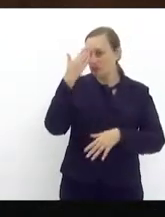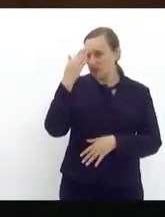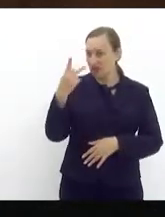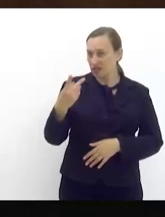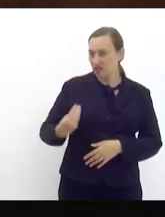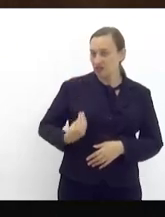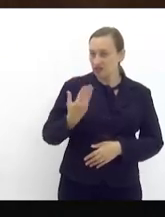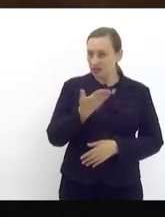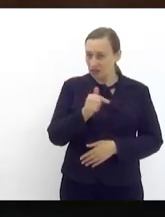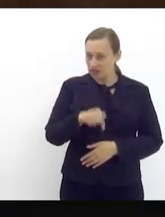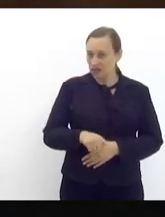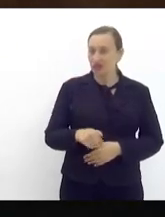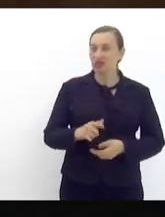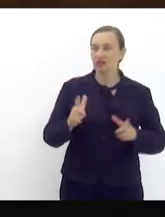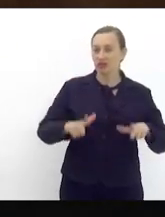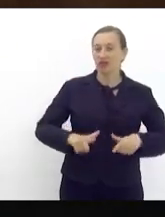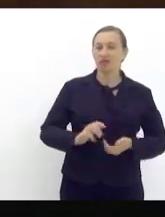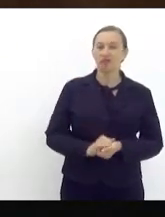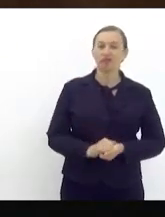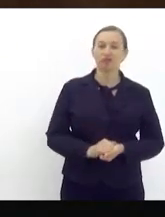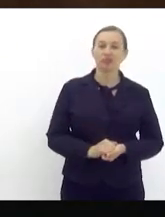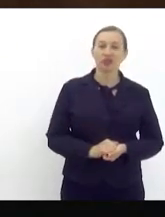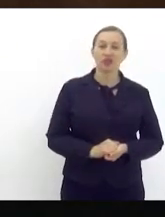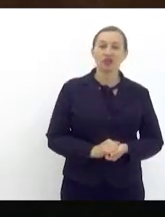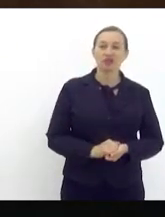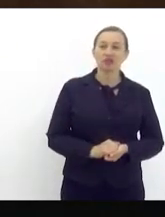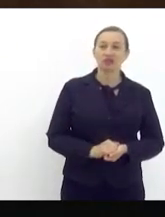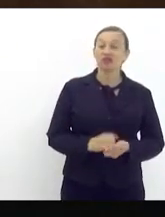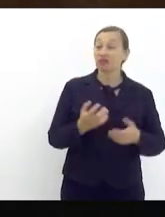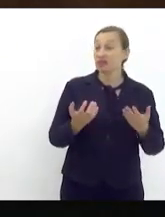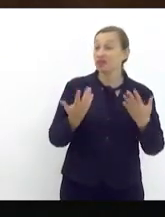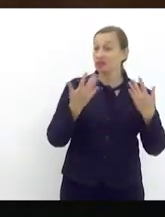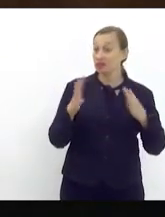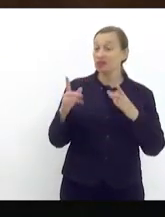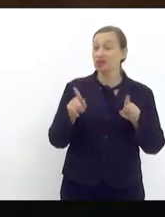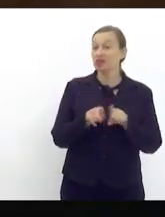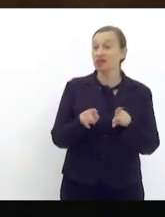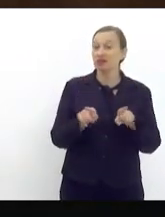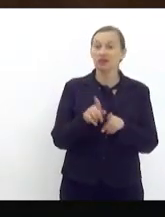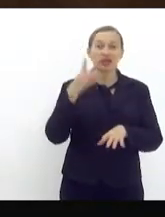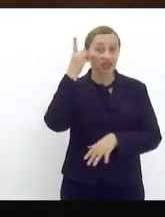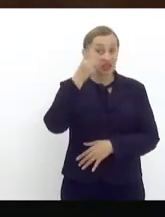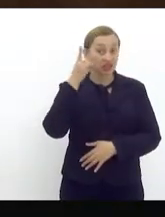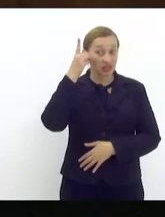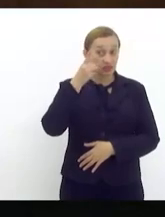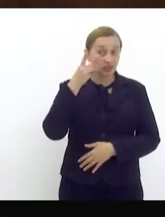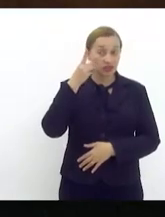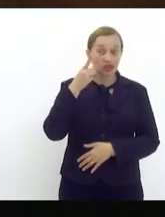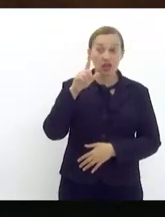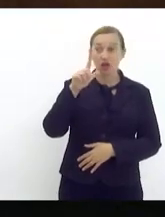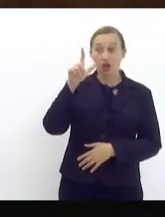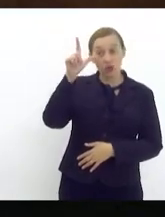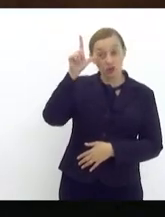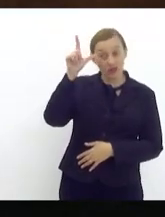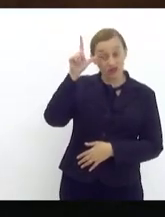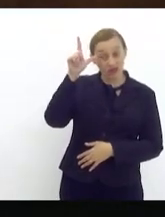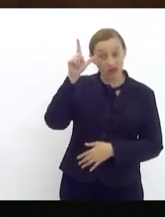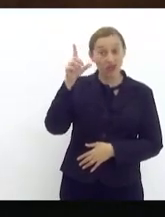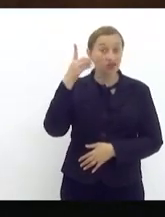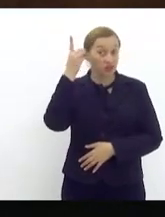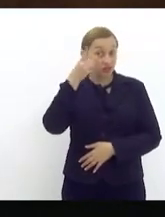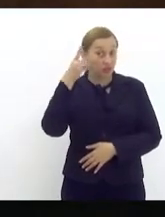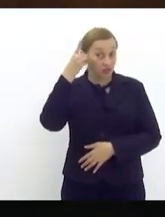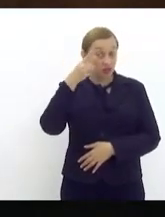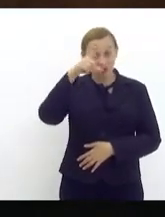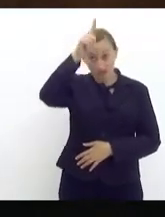aqui presentes. E queria saudar também a deputada Lucinha e o